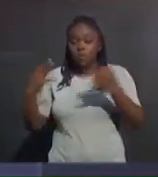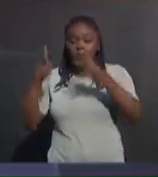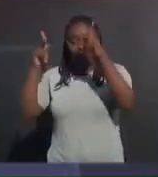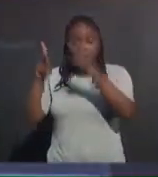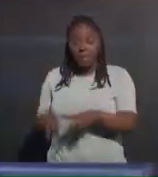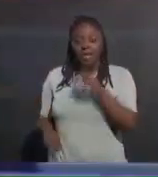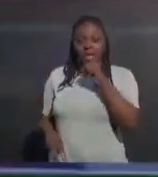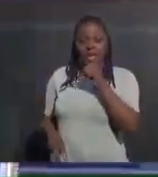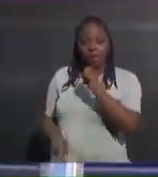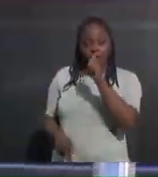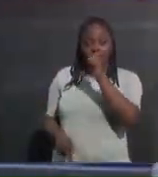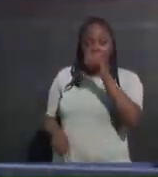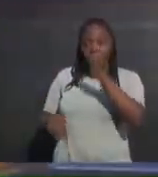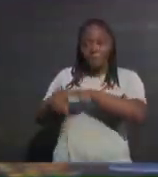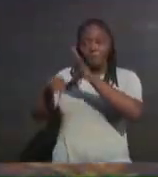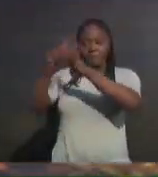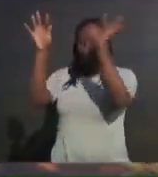feliz.